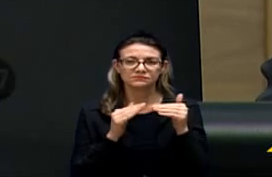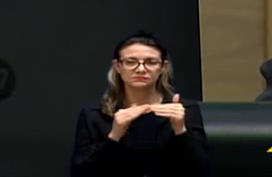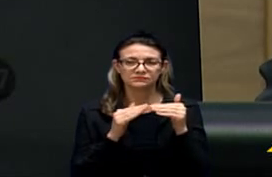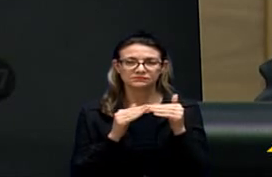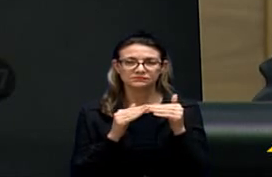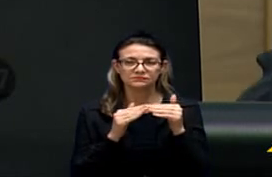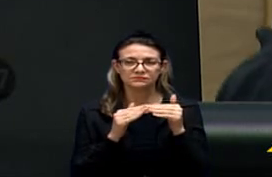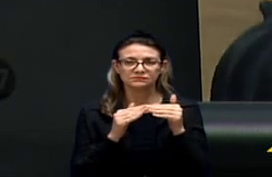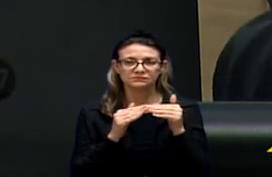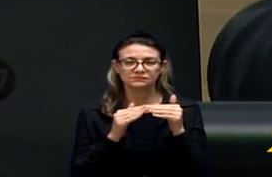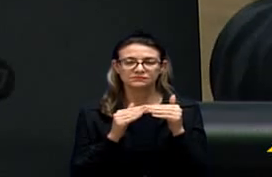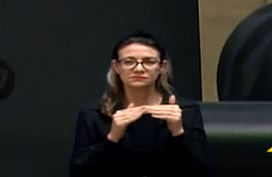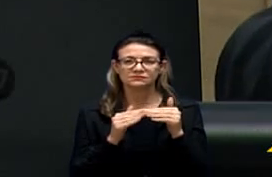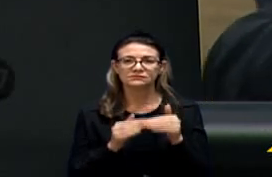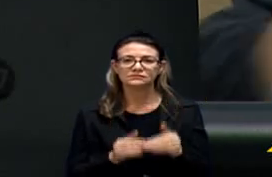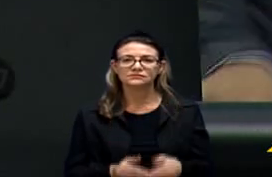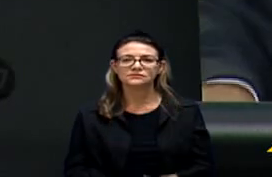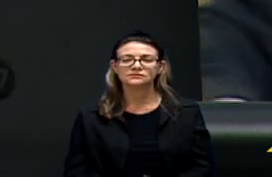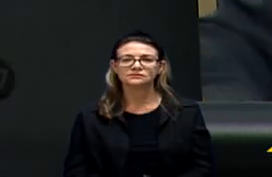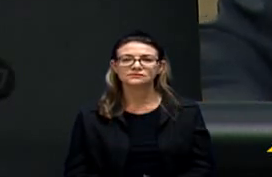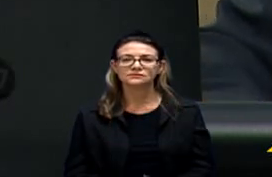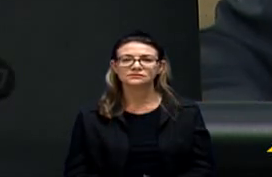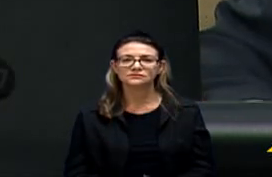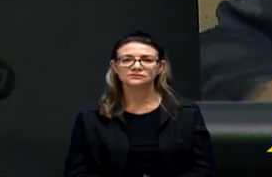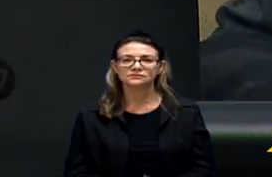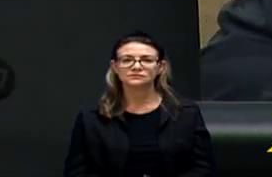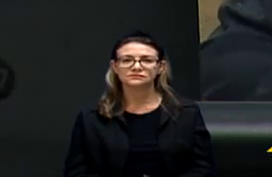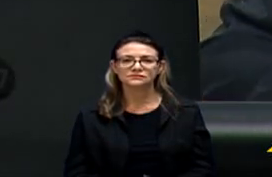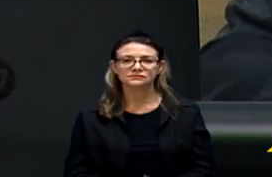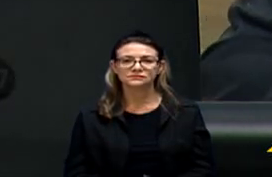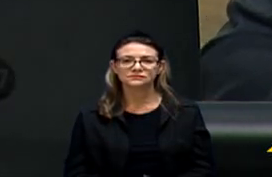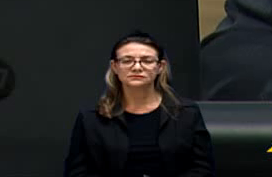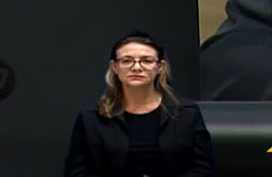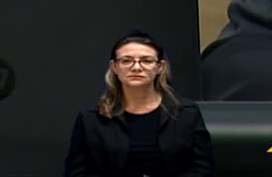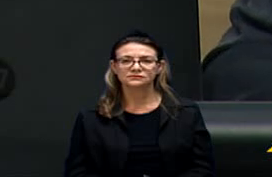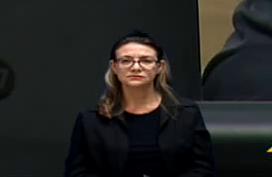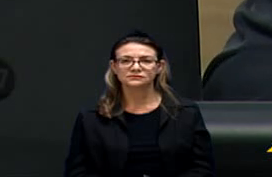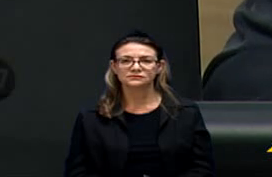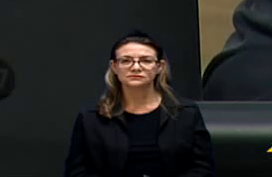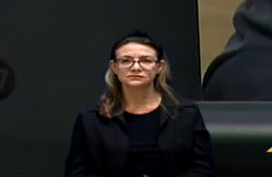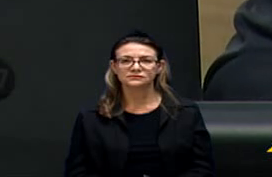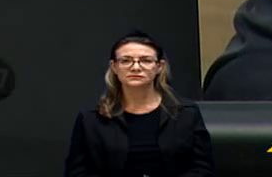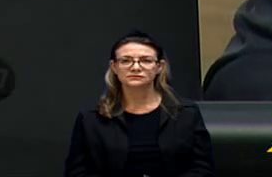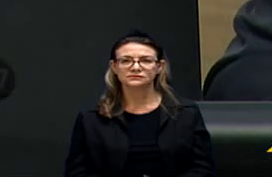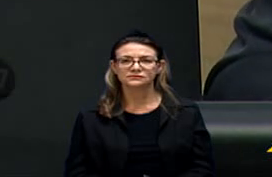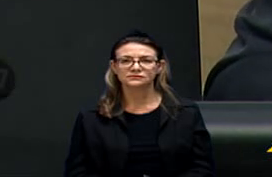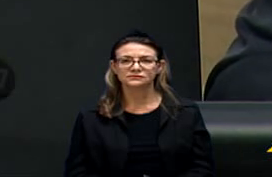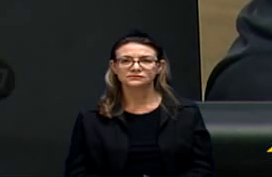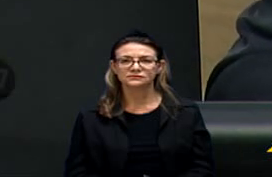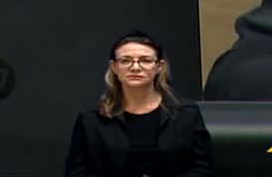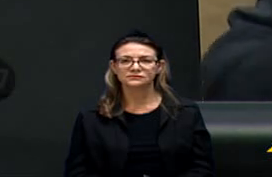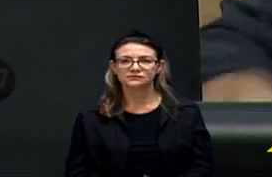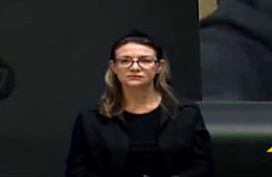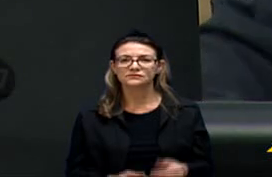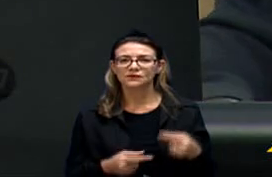como estão pelo destaque minutinho que eu vou colocar em em discussão um minutinho só